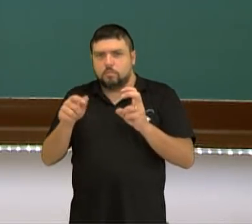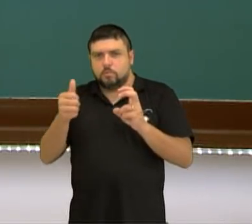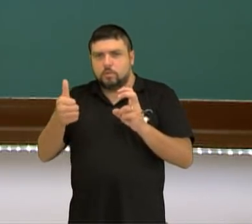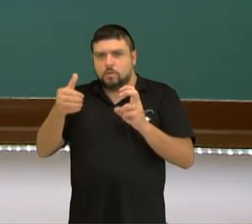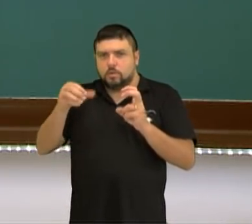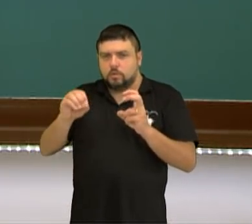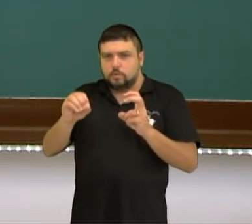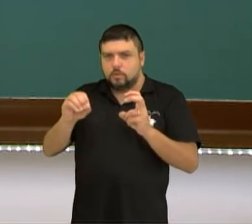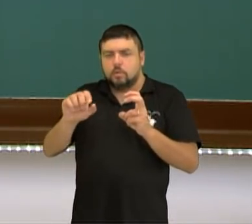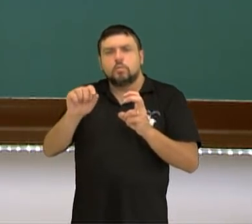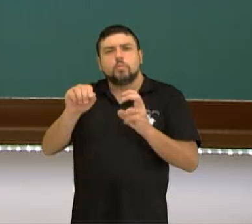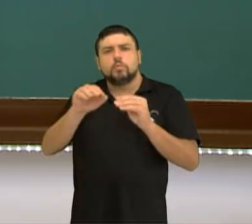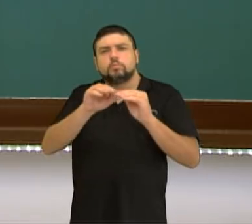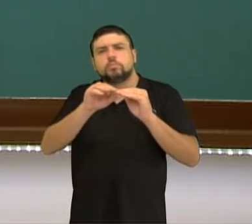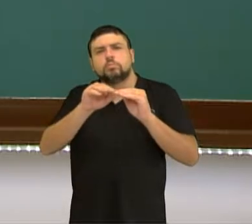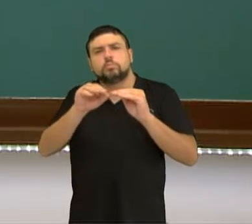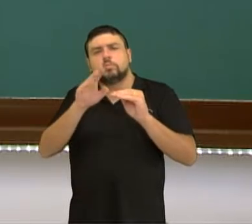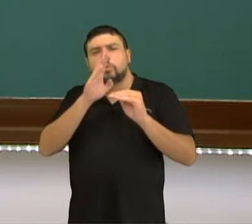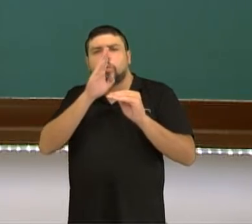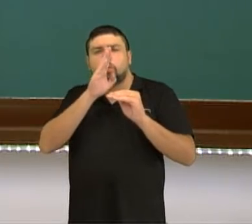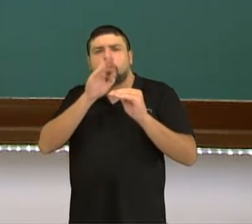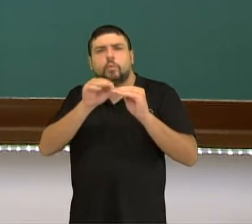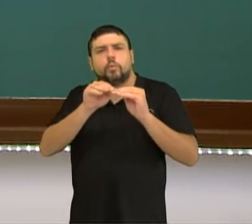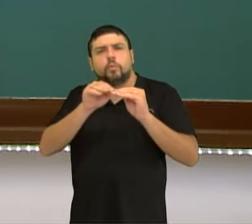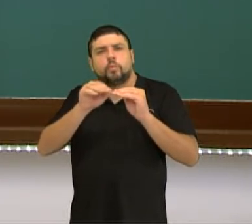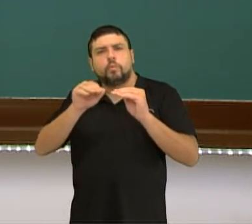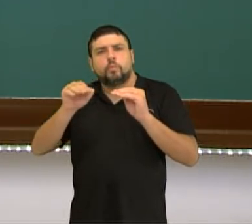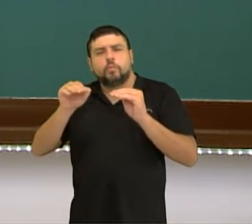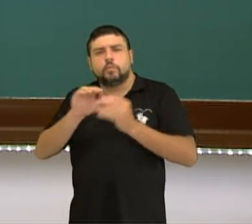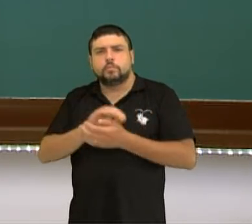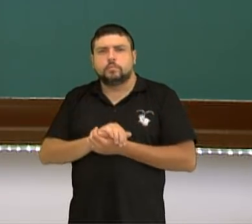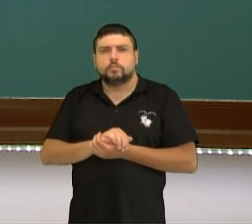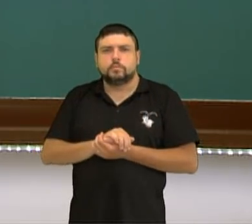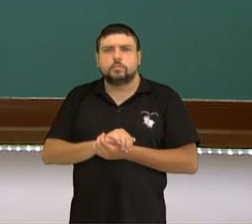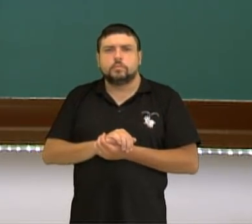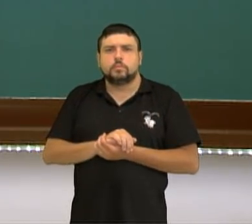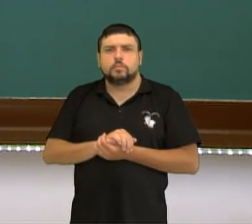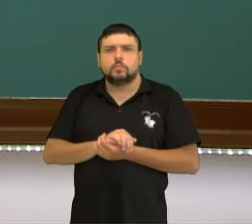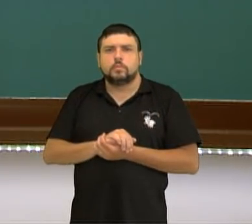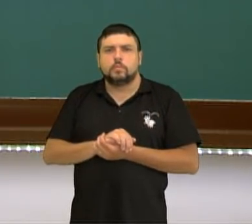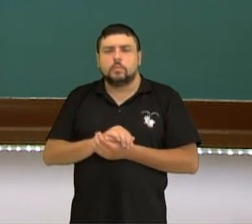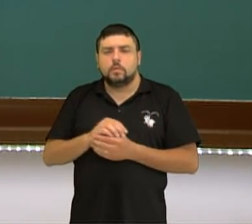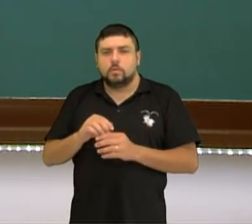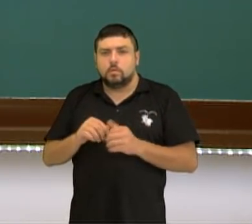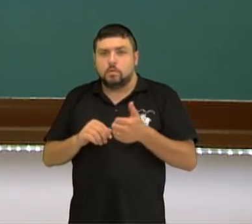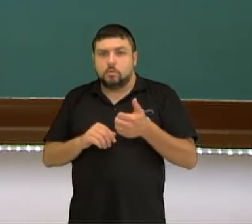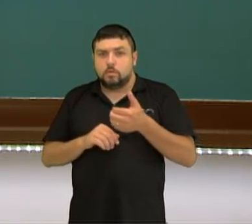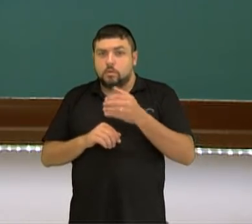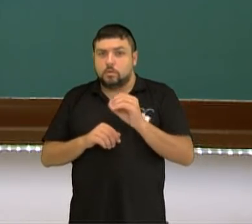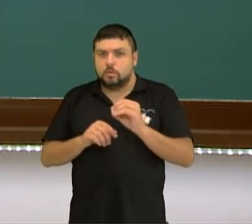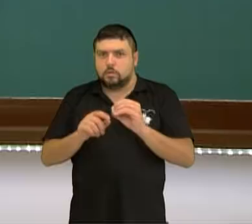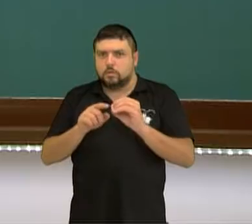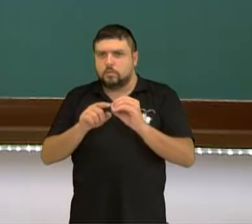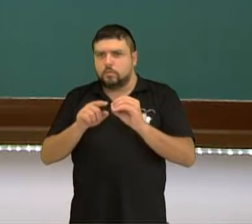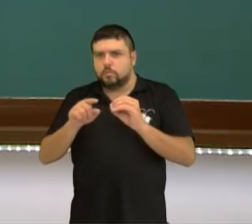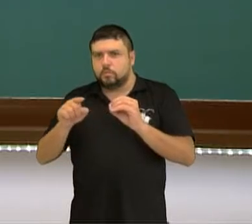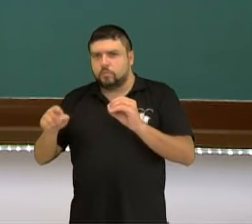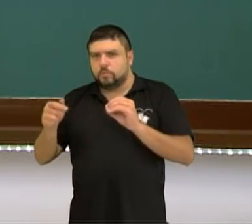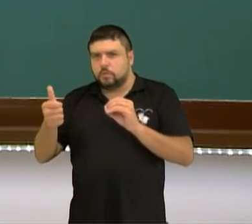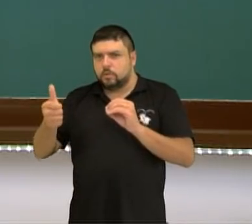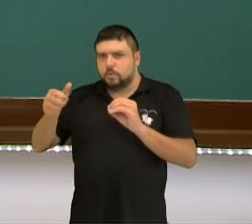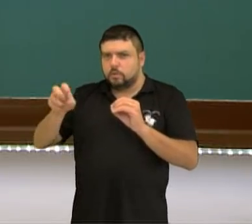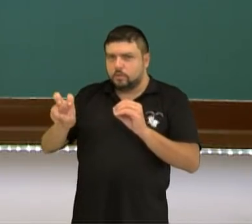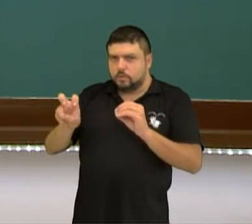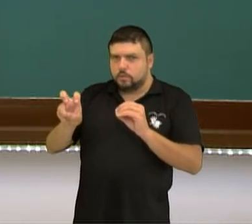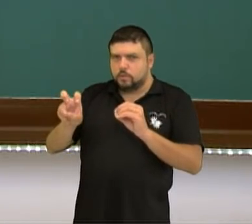ficou constante, não houve alteração nem para cima nem para baixo. Do 10 até o 15,